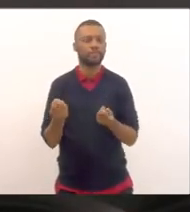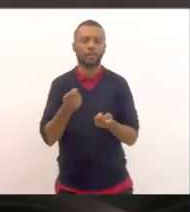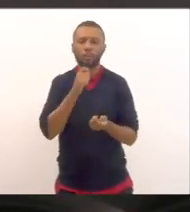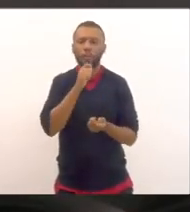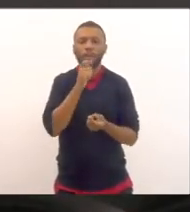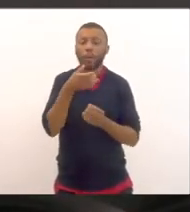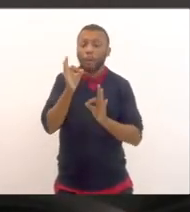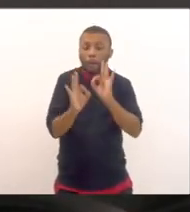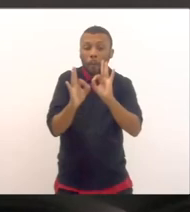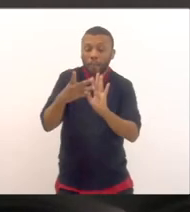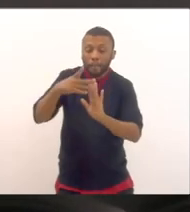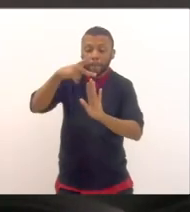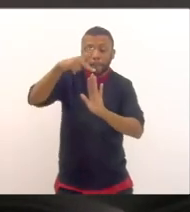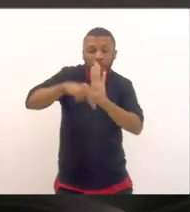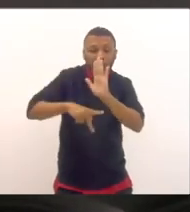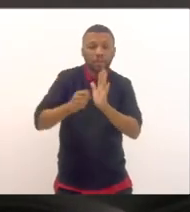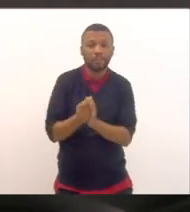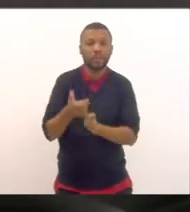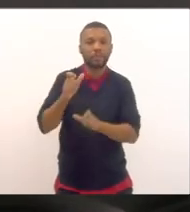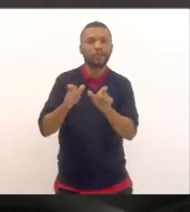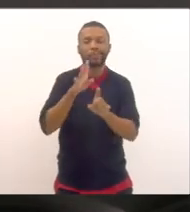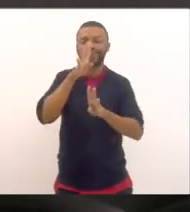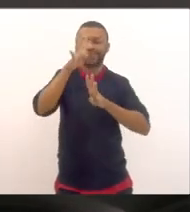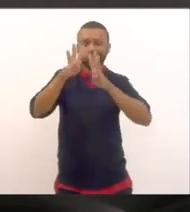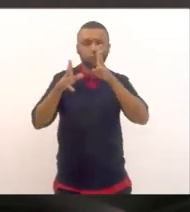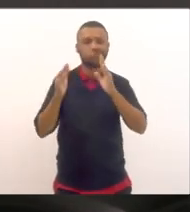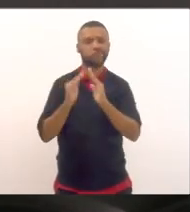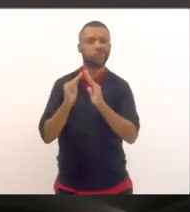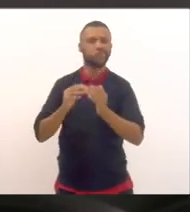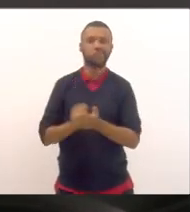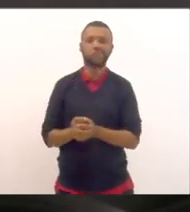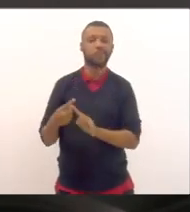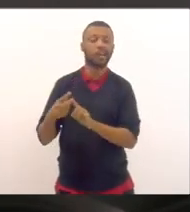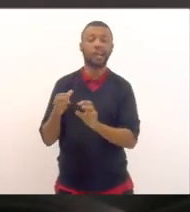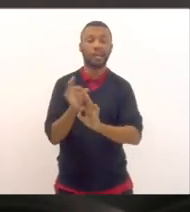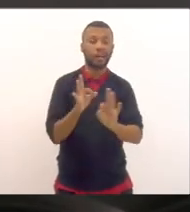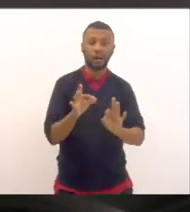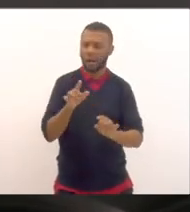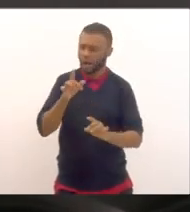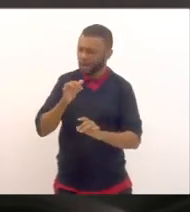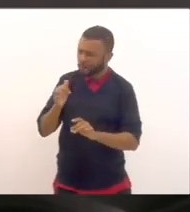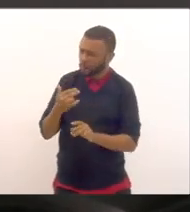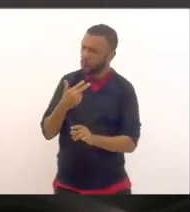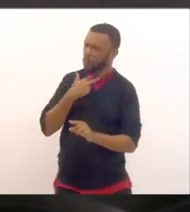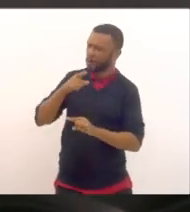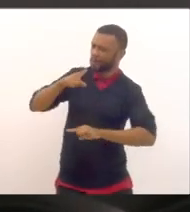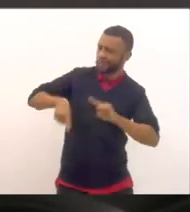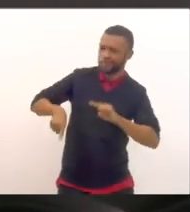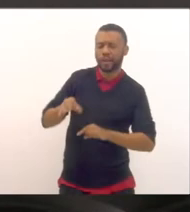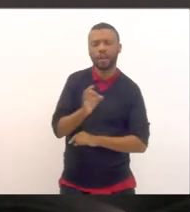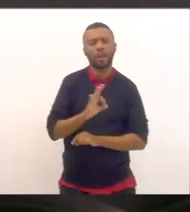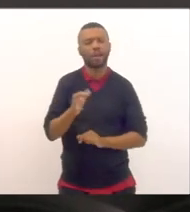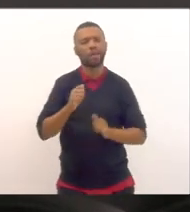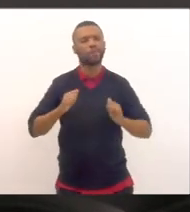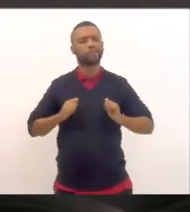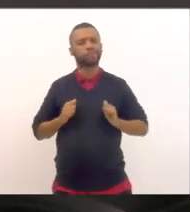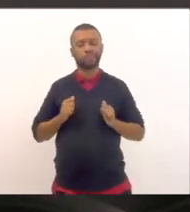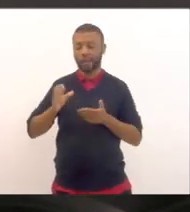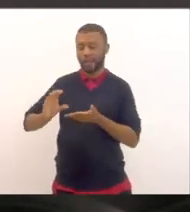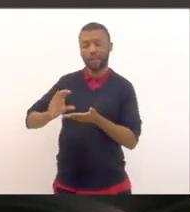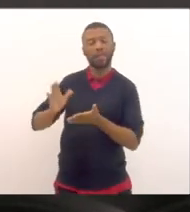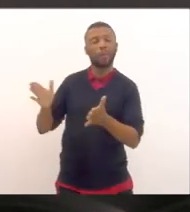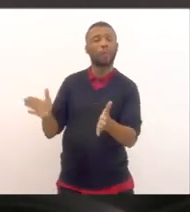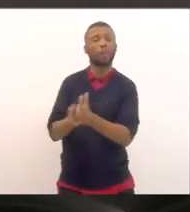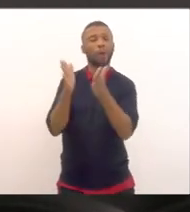esse problema é eu estou lá porque ninguém disse que não podia e elas têm não tem recursos